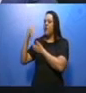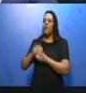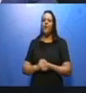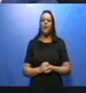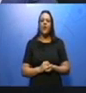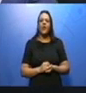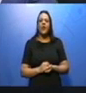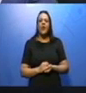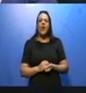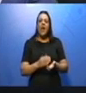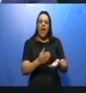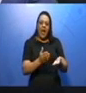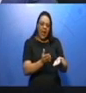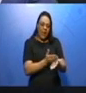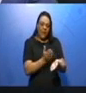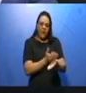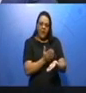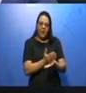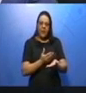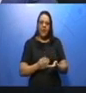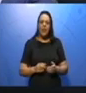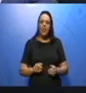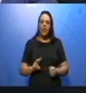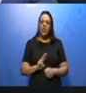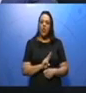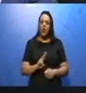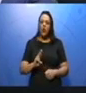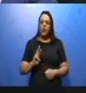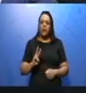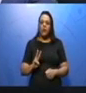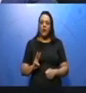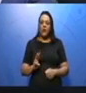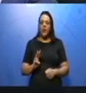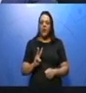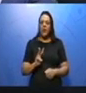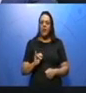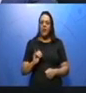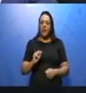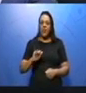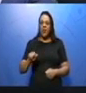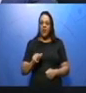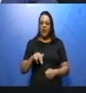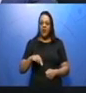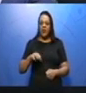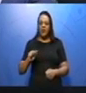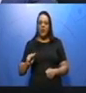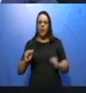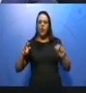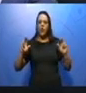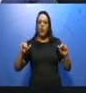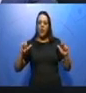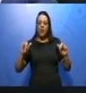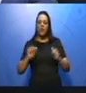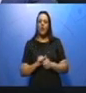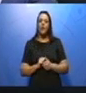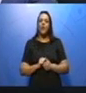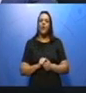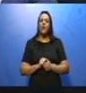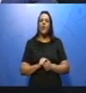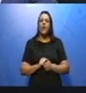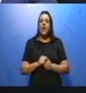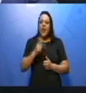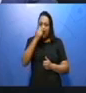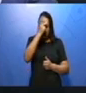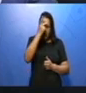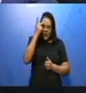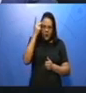revista Viajantes, e o texto se chama As Pirâmides e o Moleque, tá? Então, olha só, tem um subtítulo aí que faz